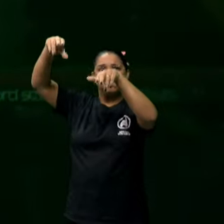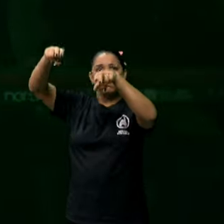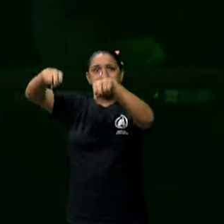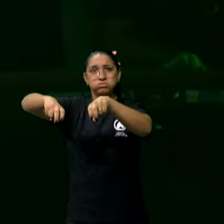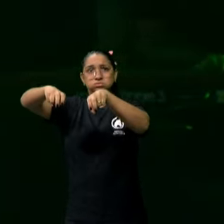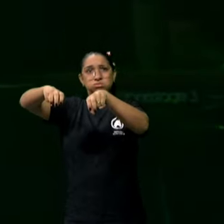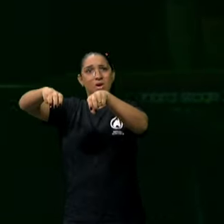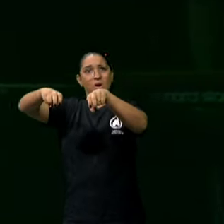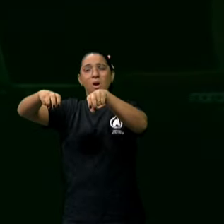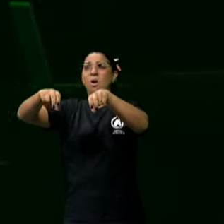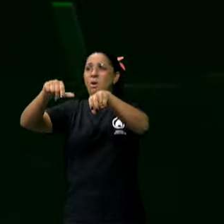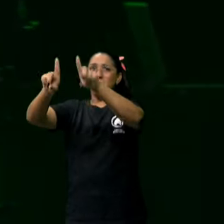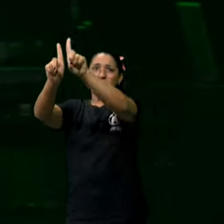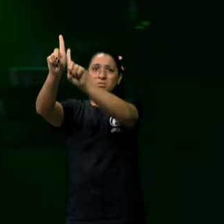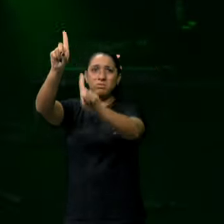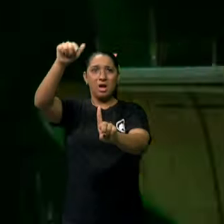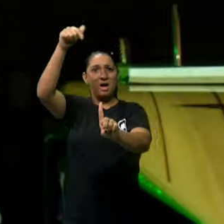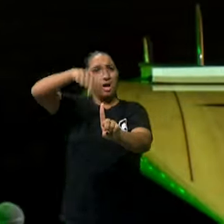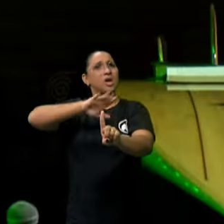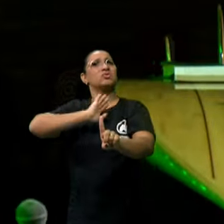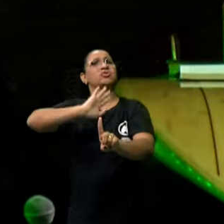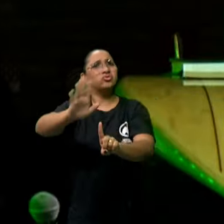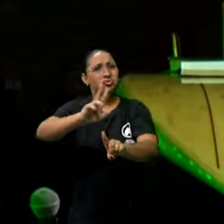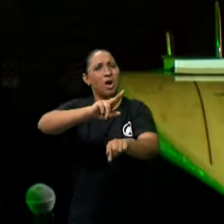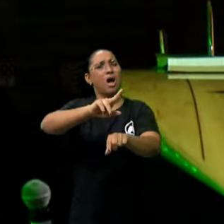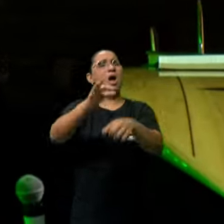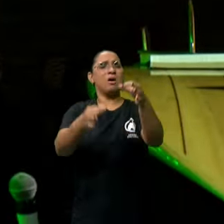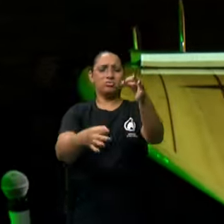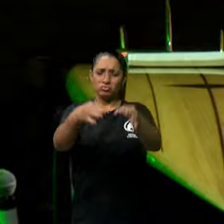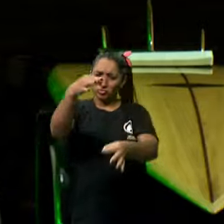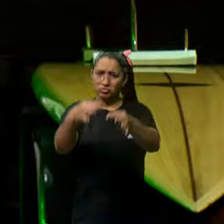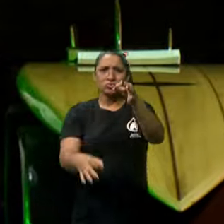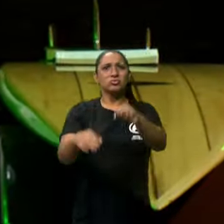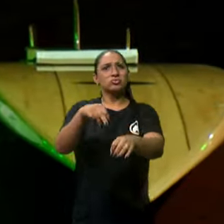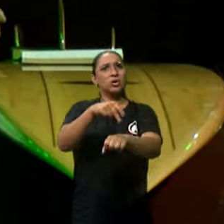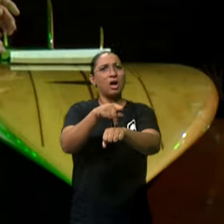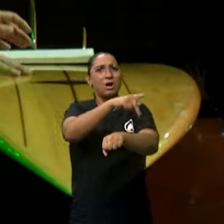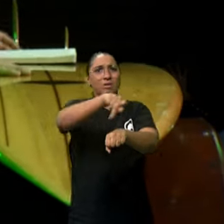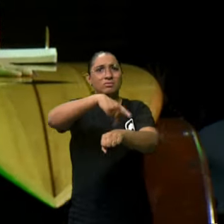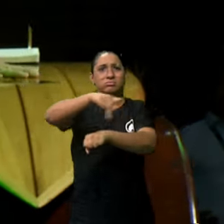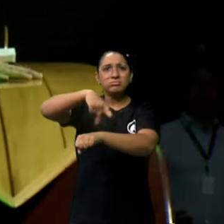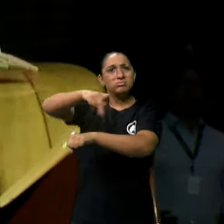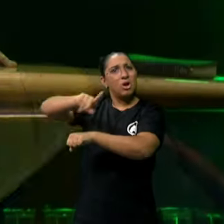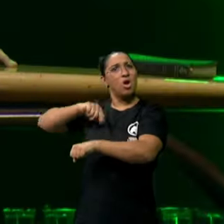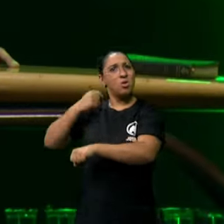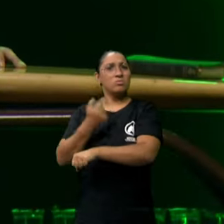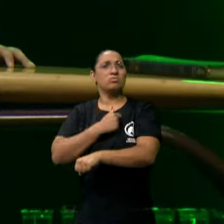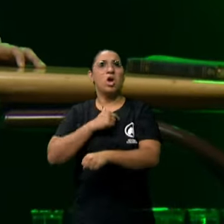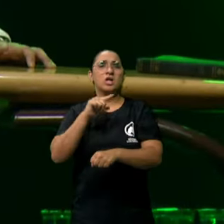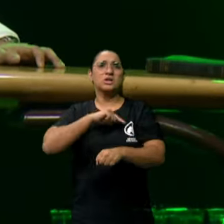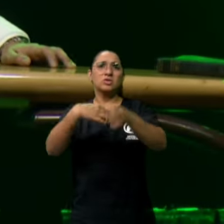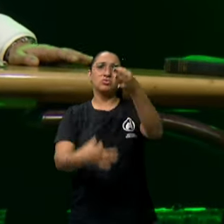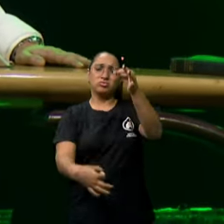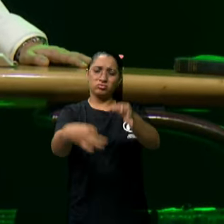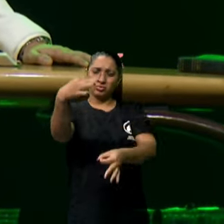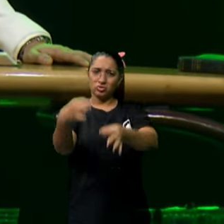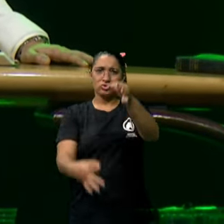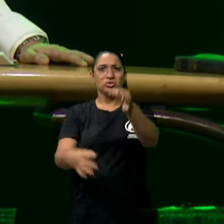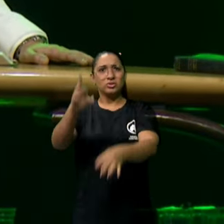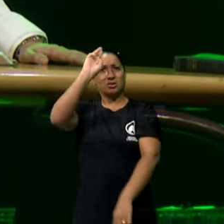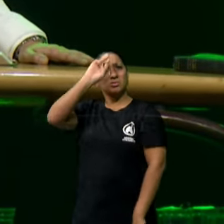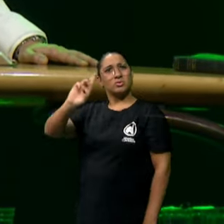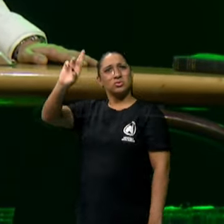porque ele recebeu o poder para julgar a nação podemos ser a justiça de Deus na Terra